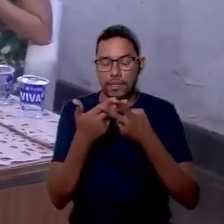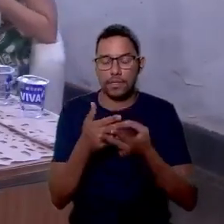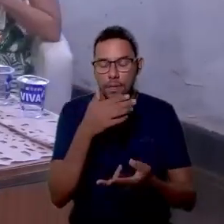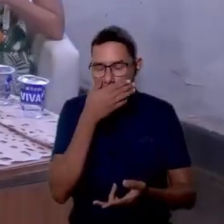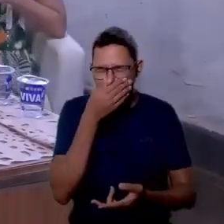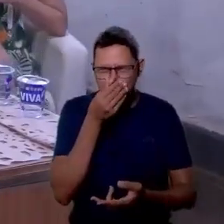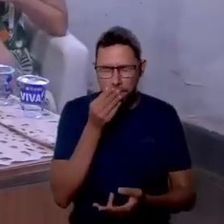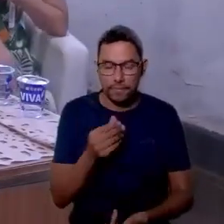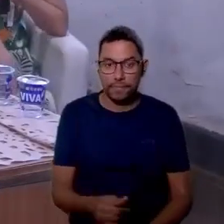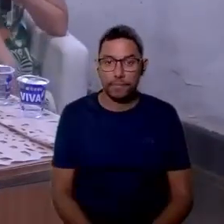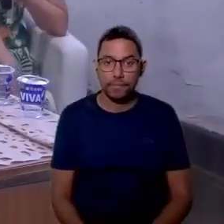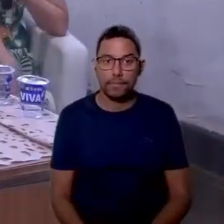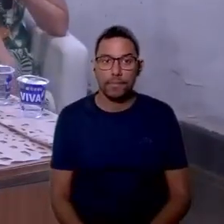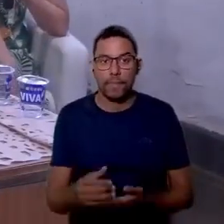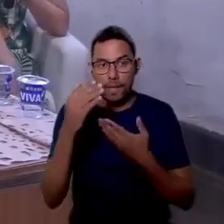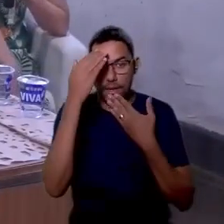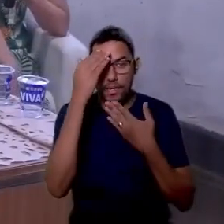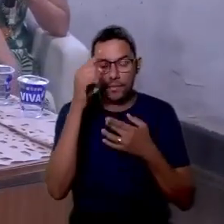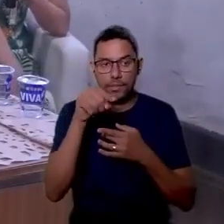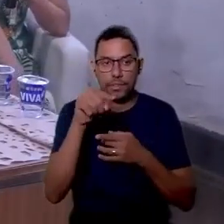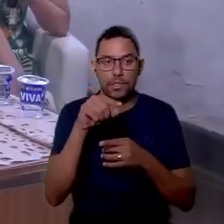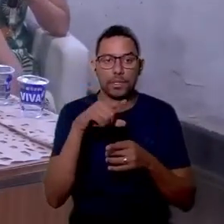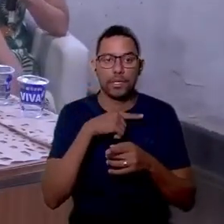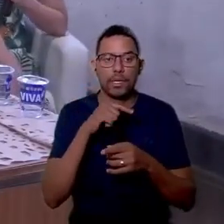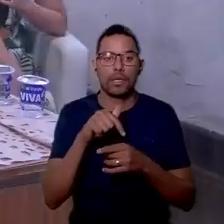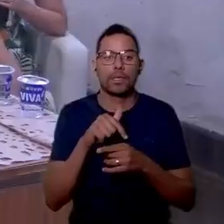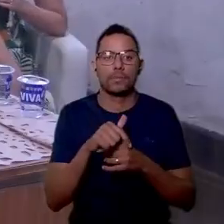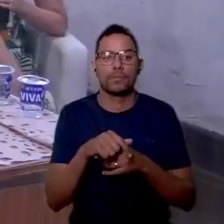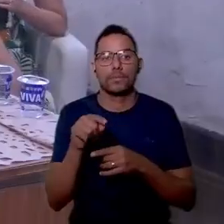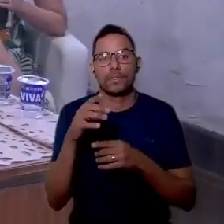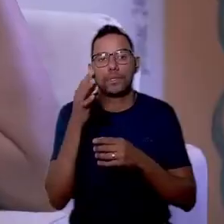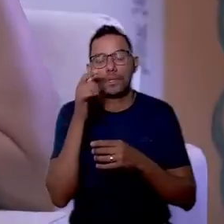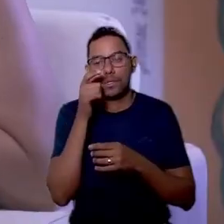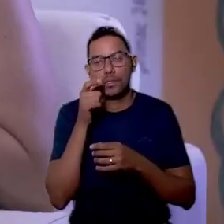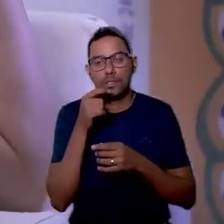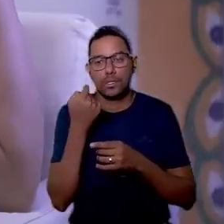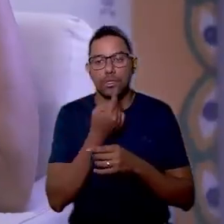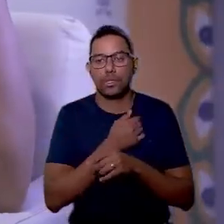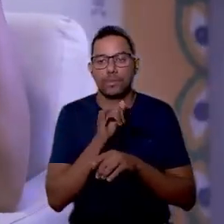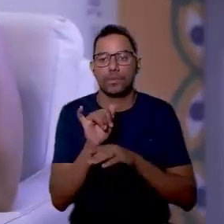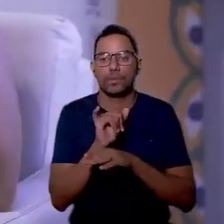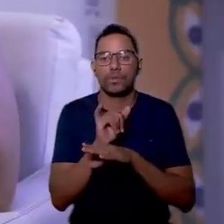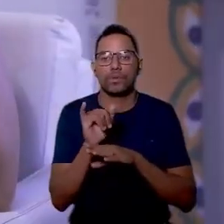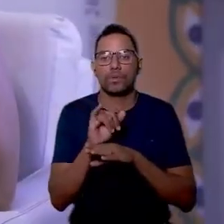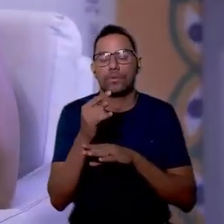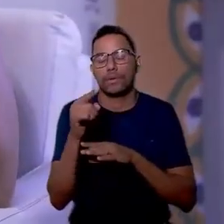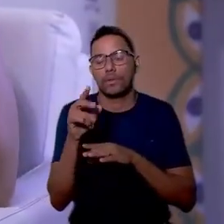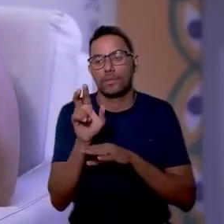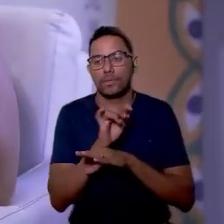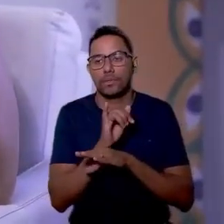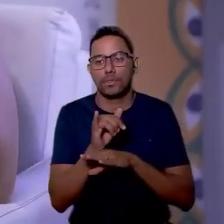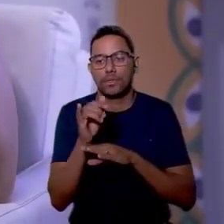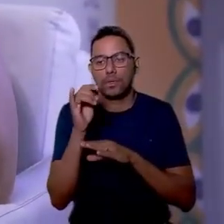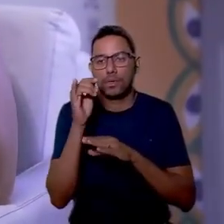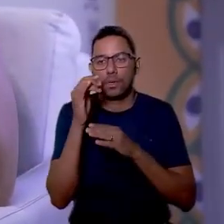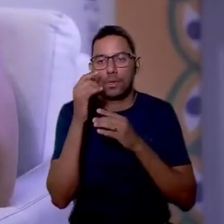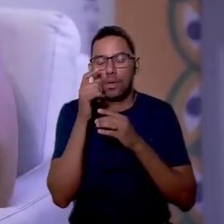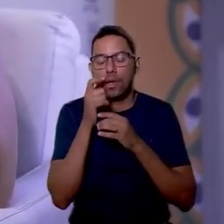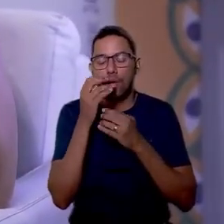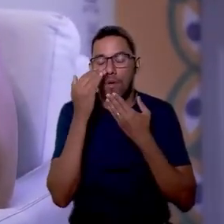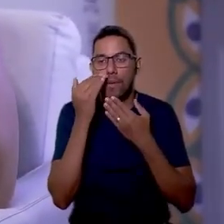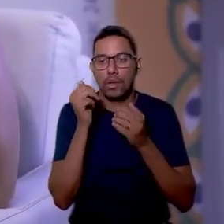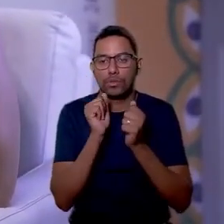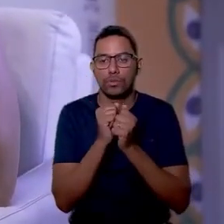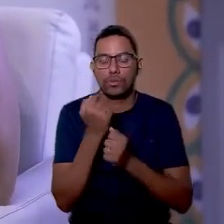paciência, e agradecer a vocês que estiveram aqui, ou vocês que estão nos assistindo também pelo YouTube, ou vão assistir. Muito obrigada por terem